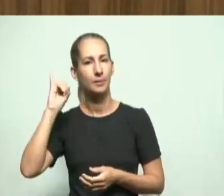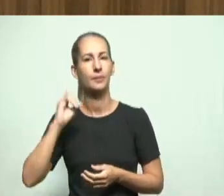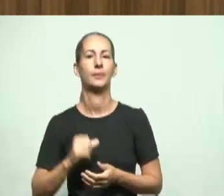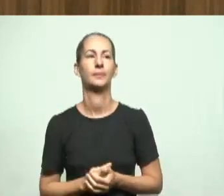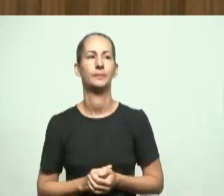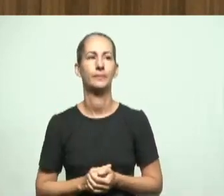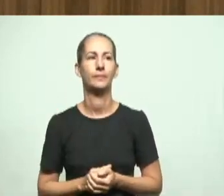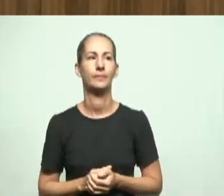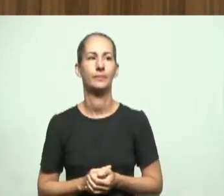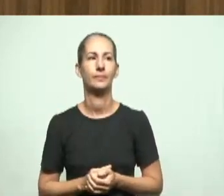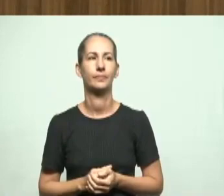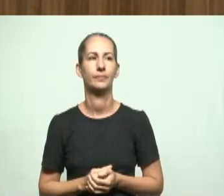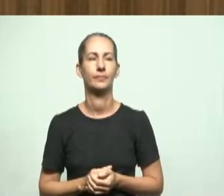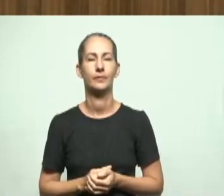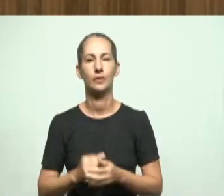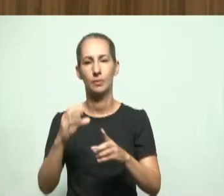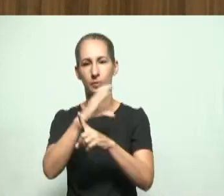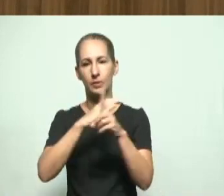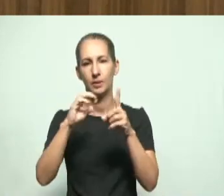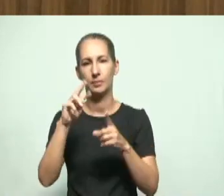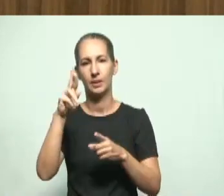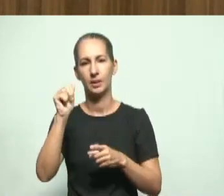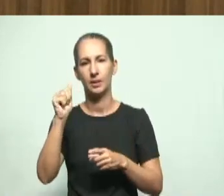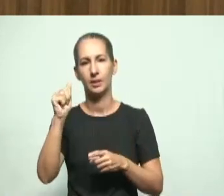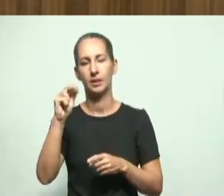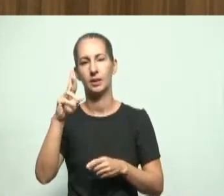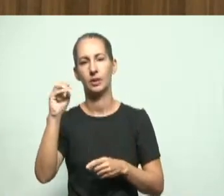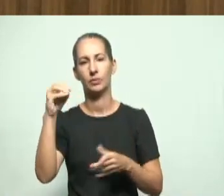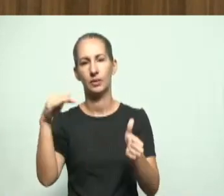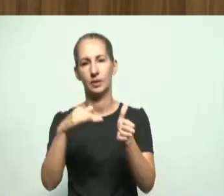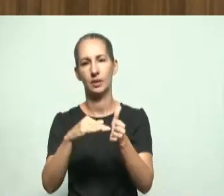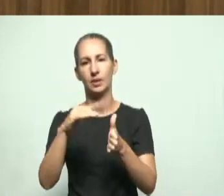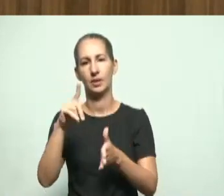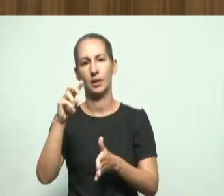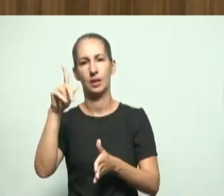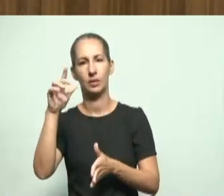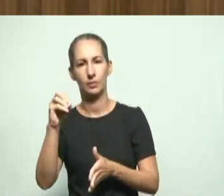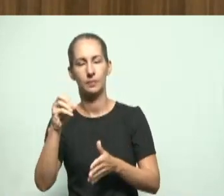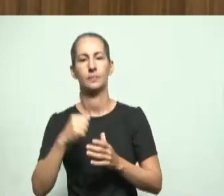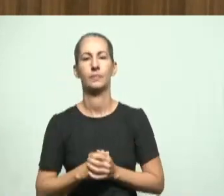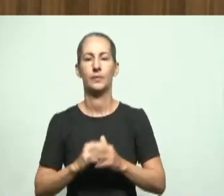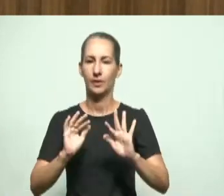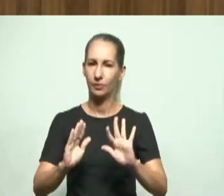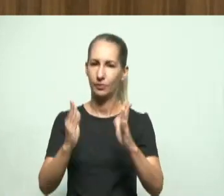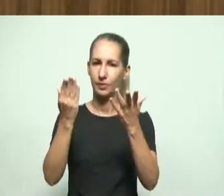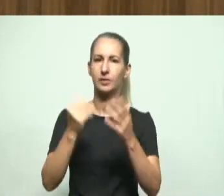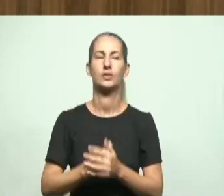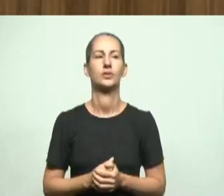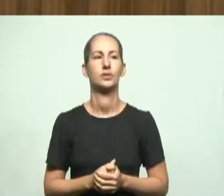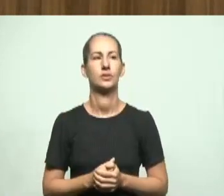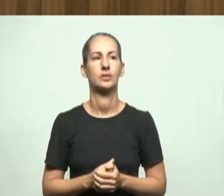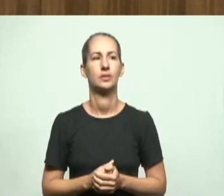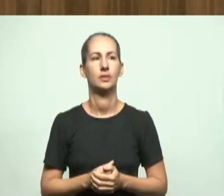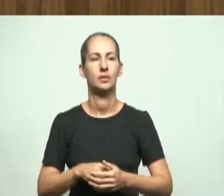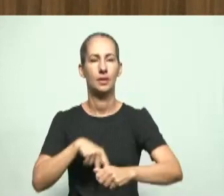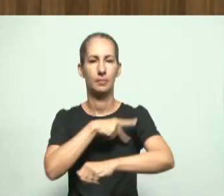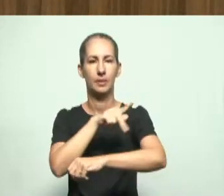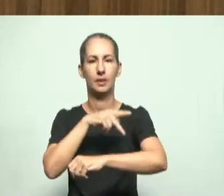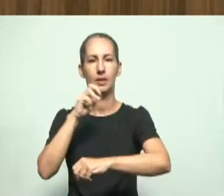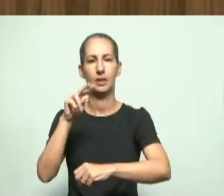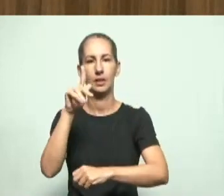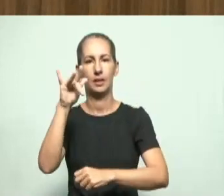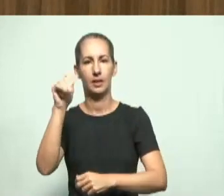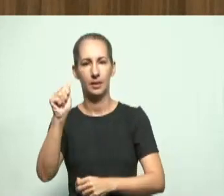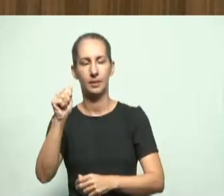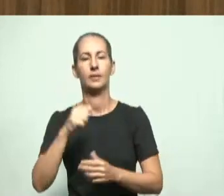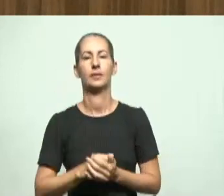onde vamos atingir da comunidade do Beira Rio até a comunidade do Galo, também uma festa na Praça Hélia de Barros,